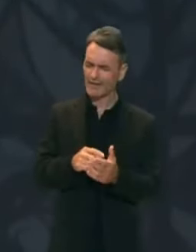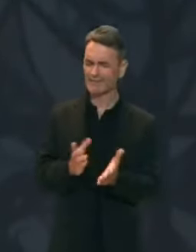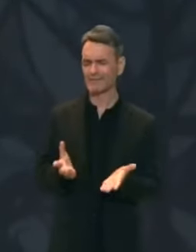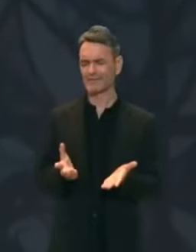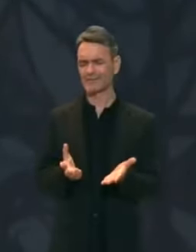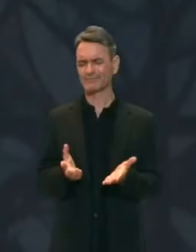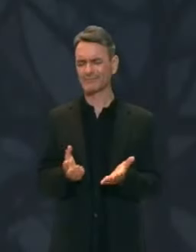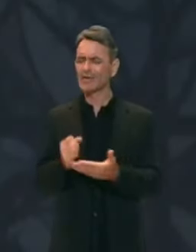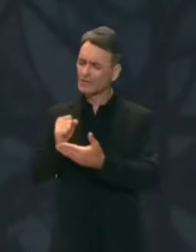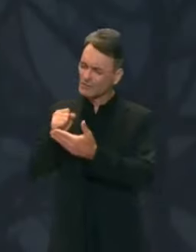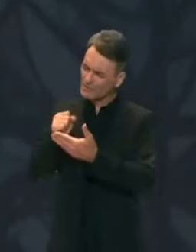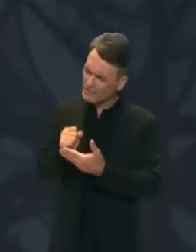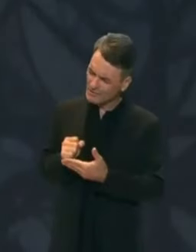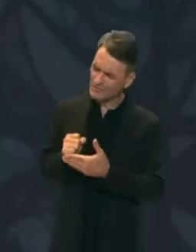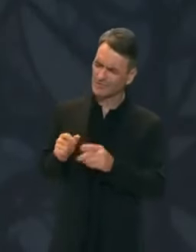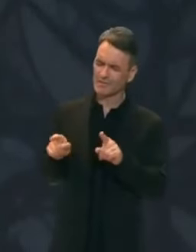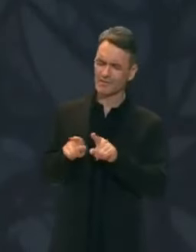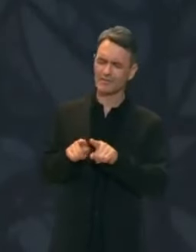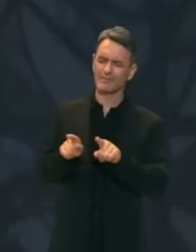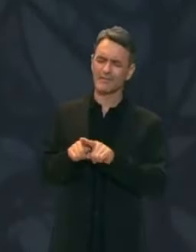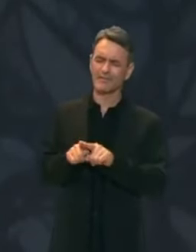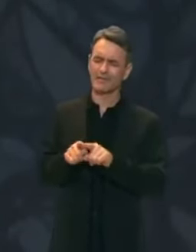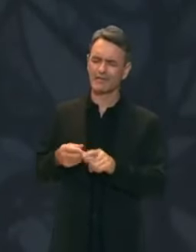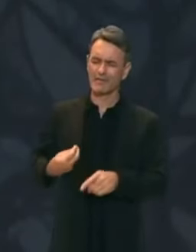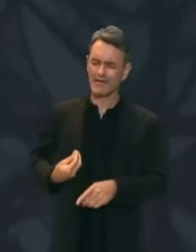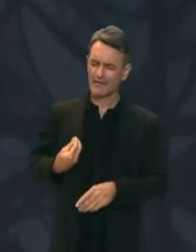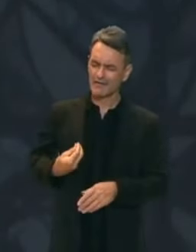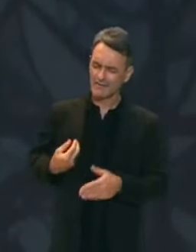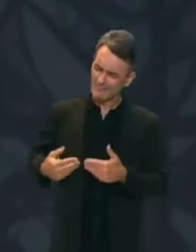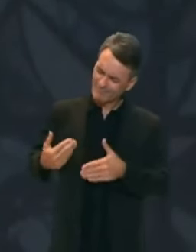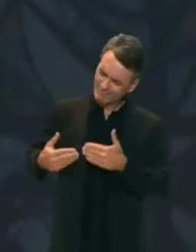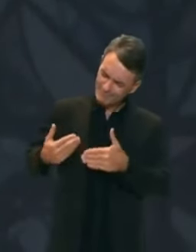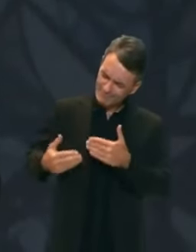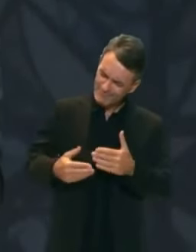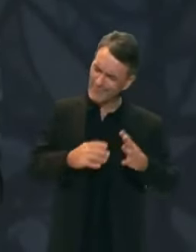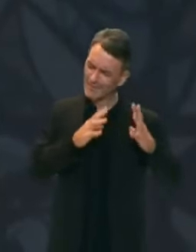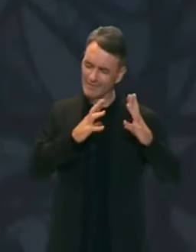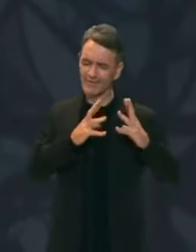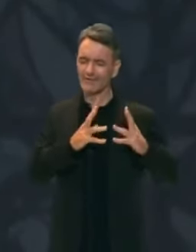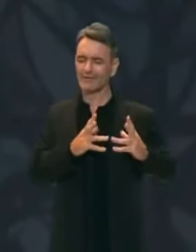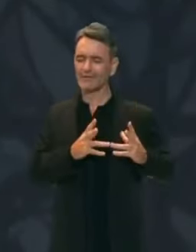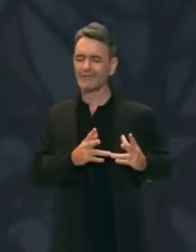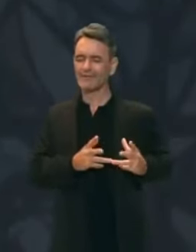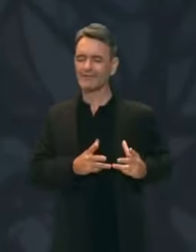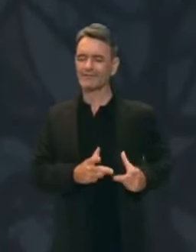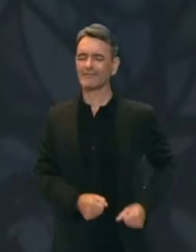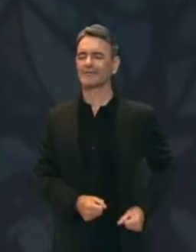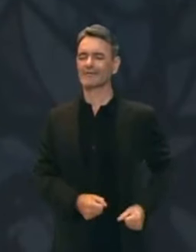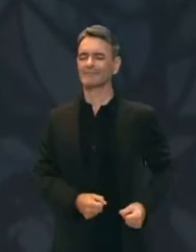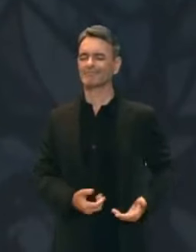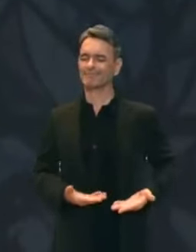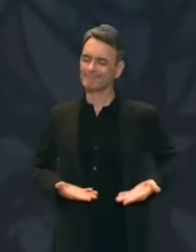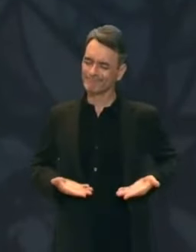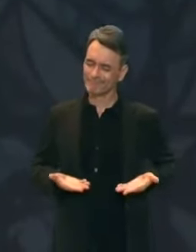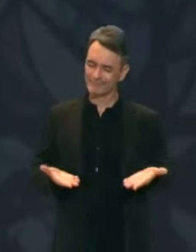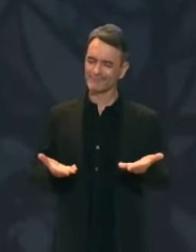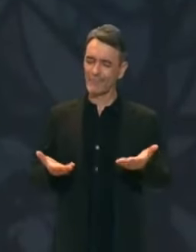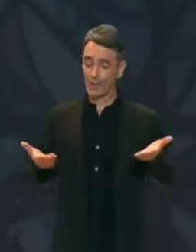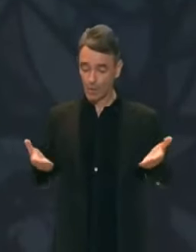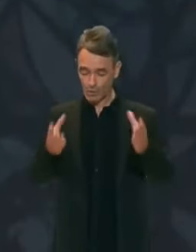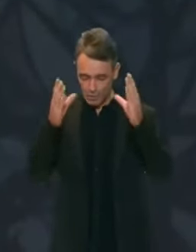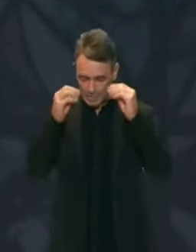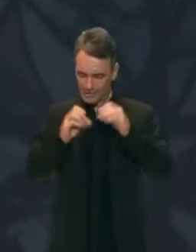mas nos ajuda também a viver uma vida de santidade. Por isso, Pai, que hoje seja uma noite